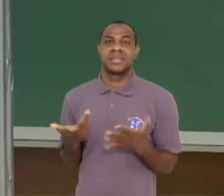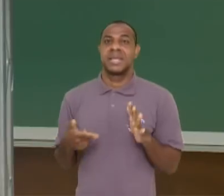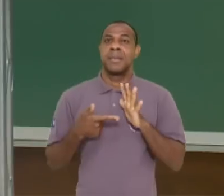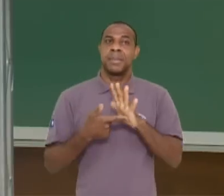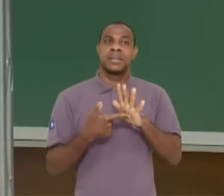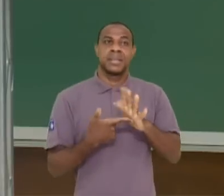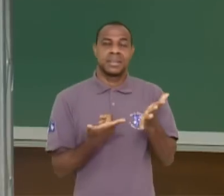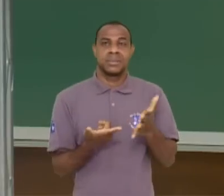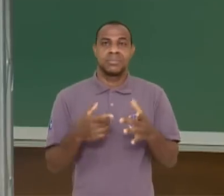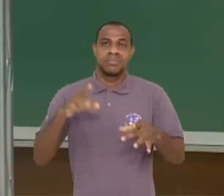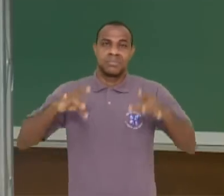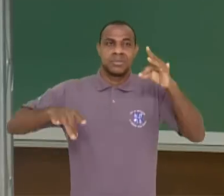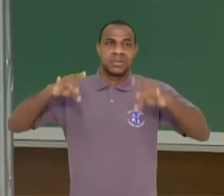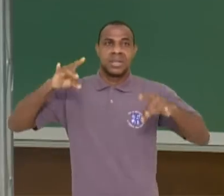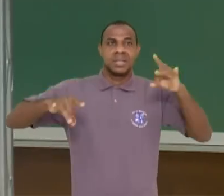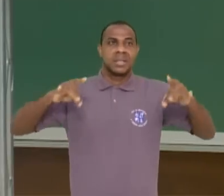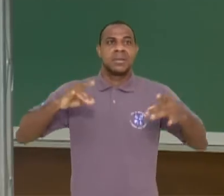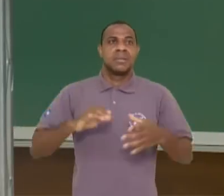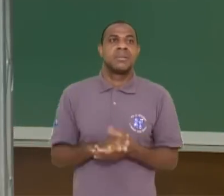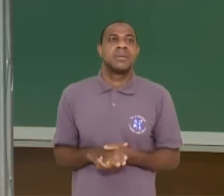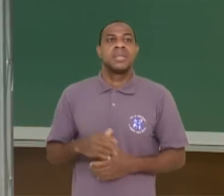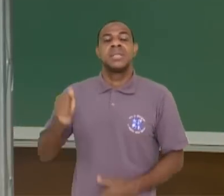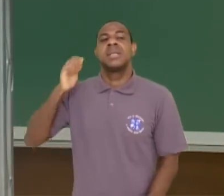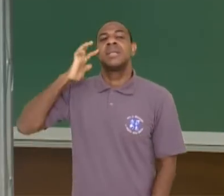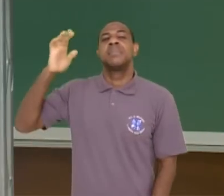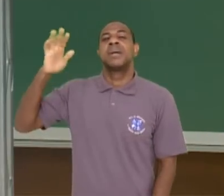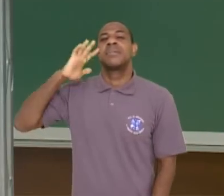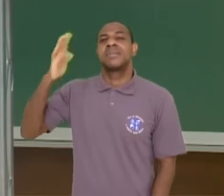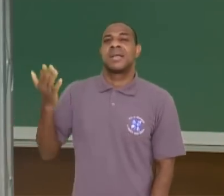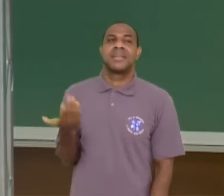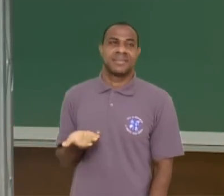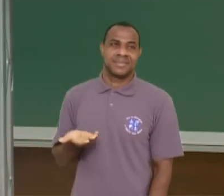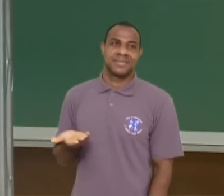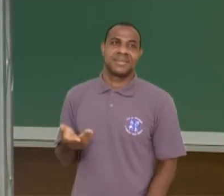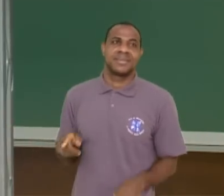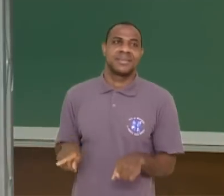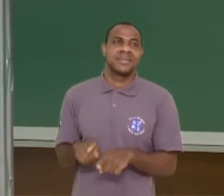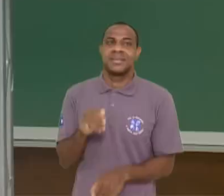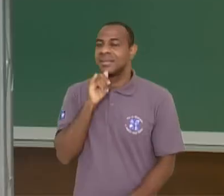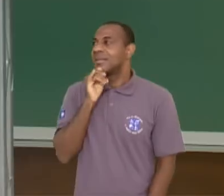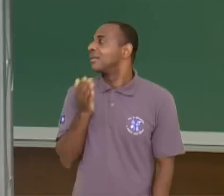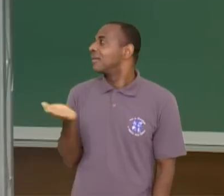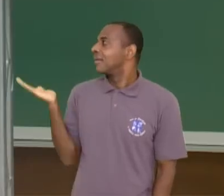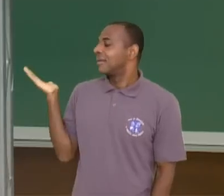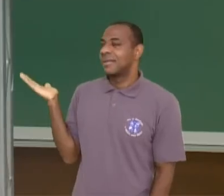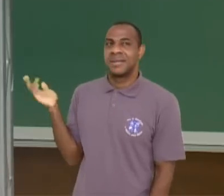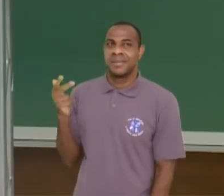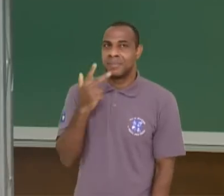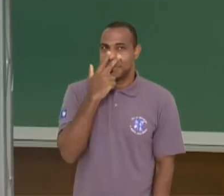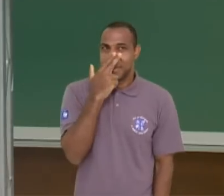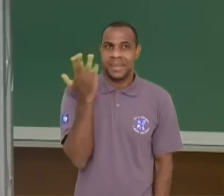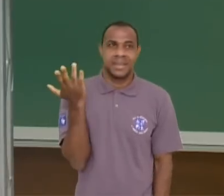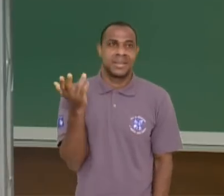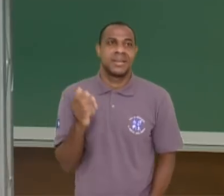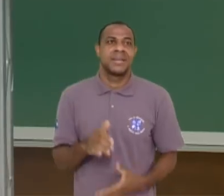apresentação teatral, e no imaginário, né? Então, a situação aqui está sendo retratada ali como se fosse uma peça, né?